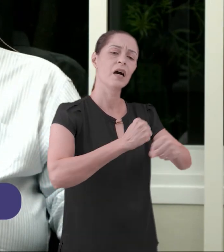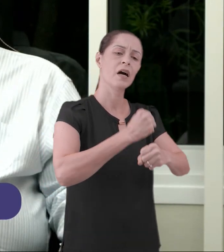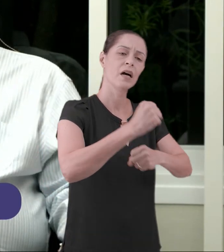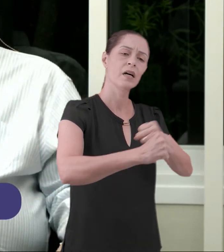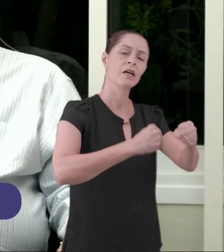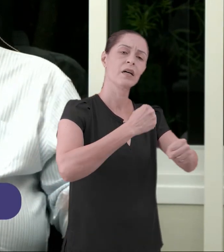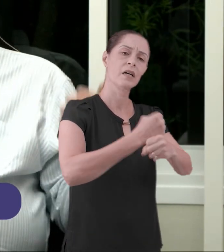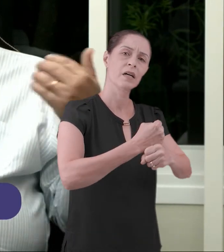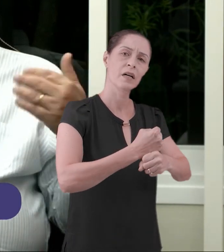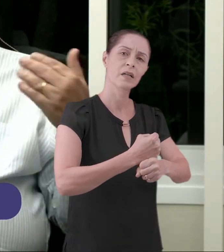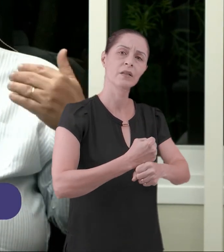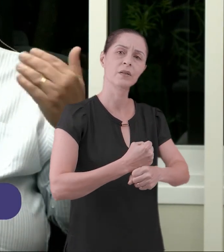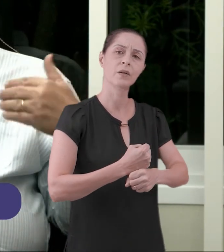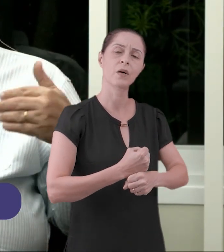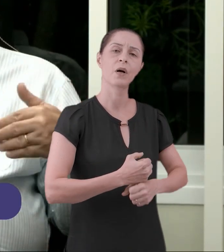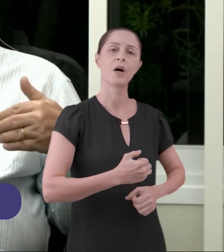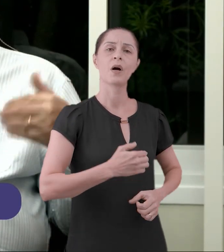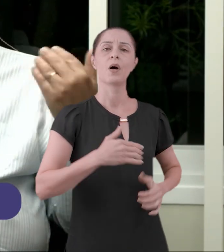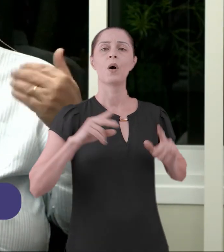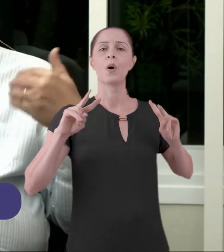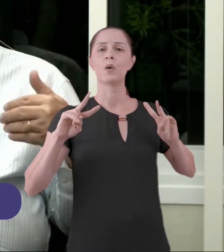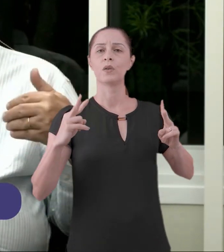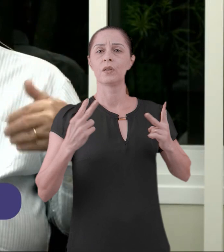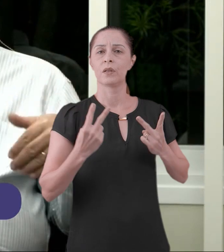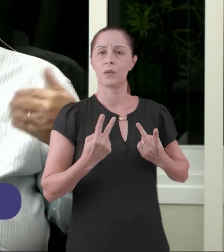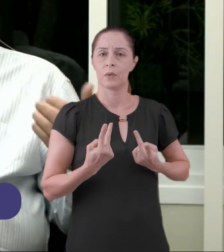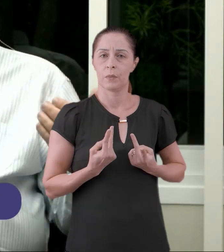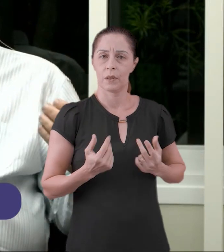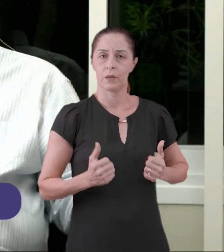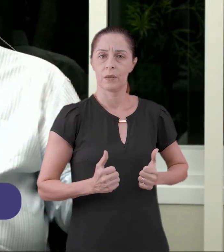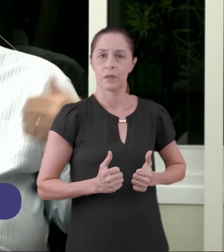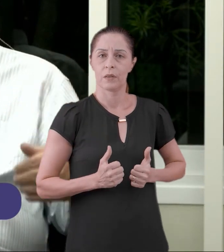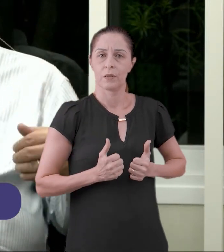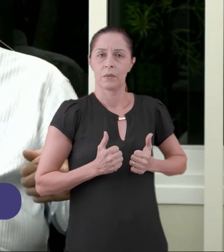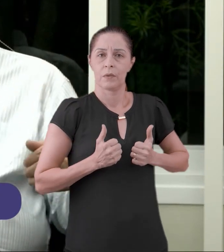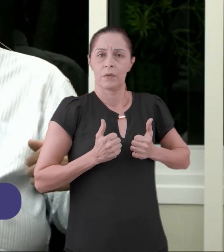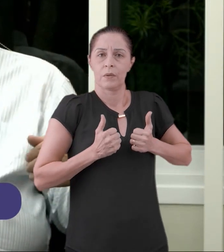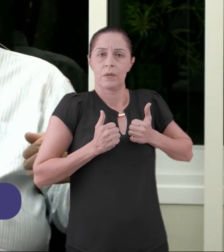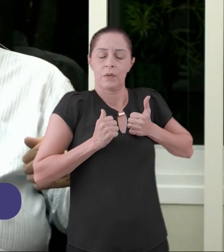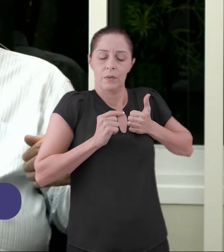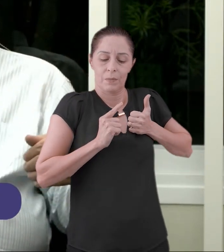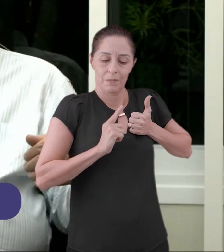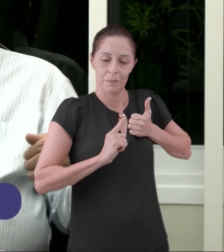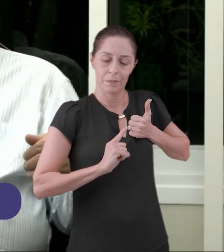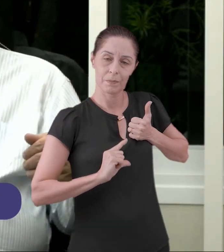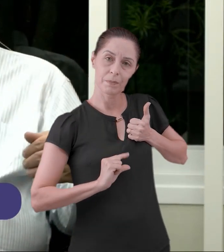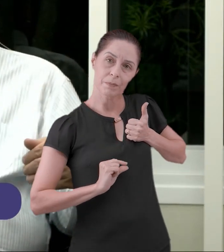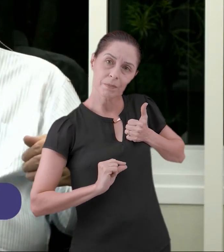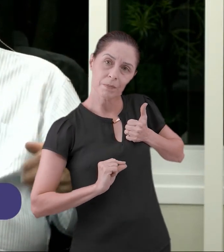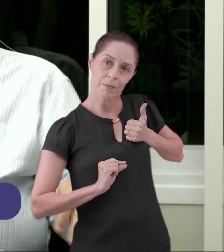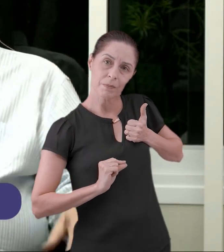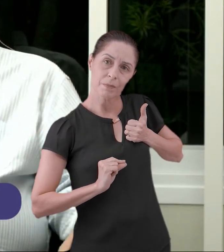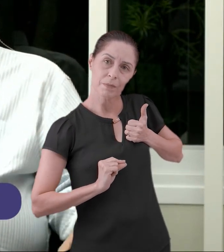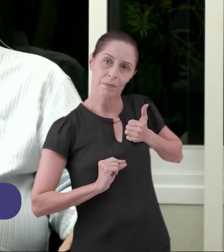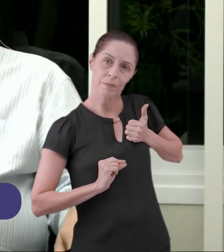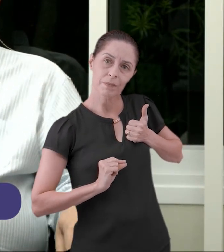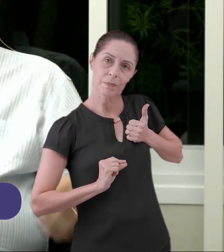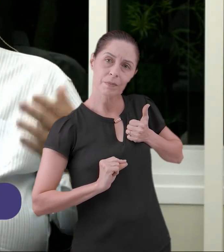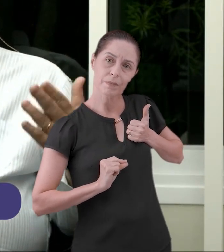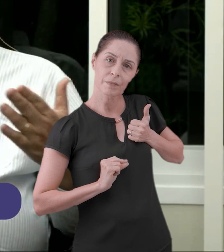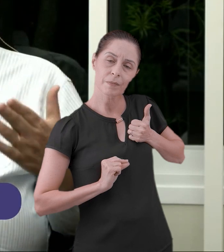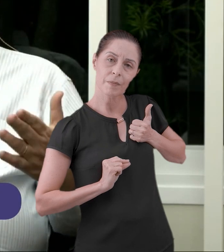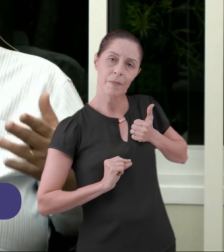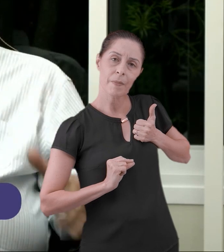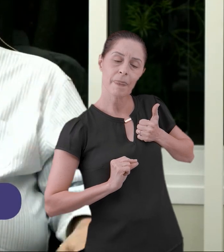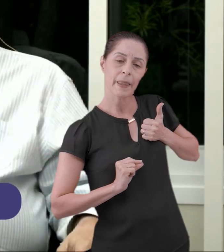nossa capacidade de imunidade do ser humano está diminuindo. Poxa vida. Né? E